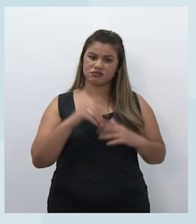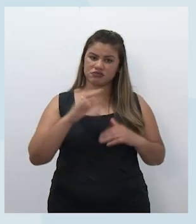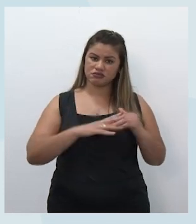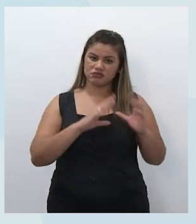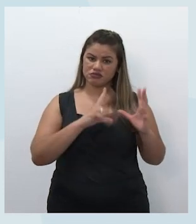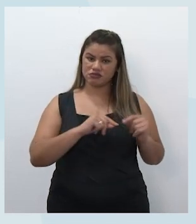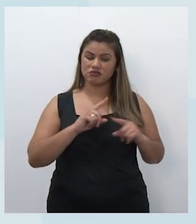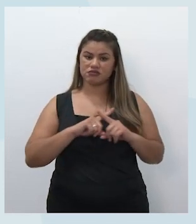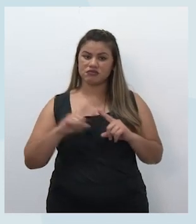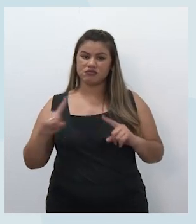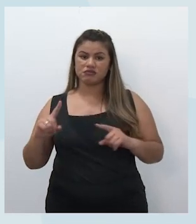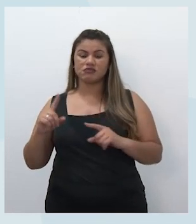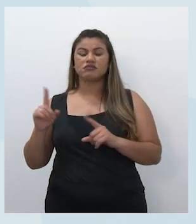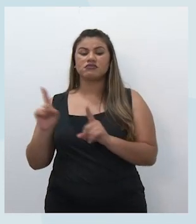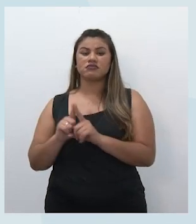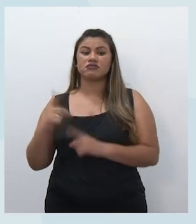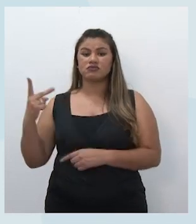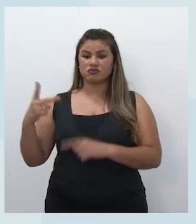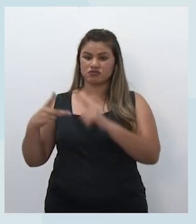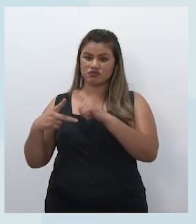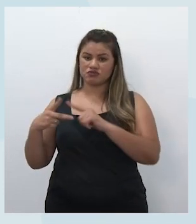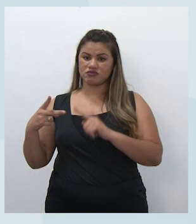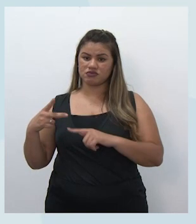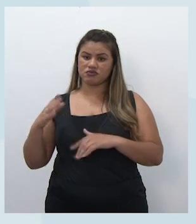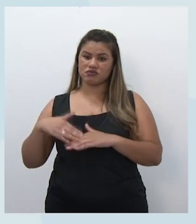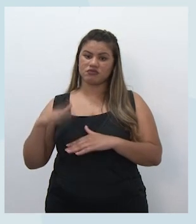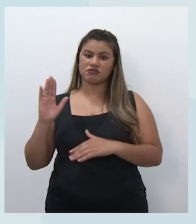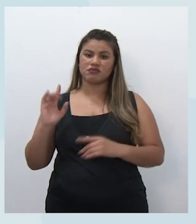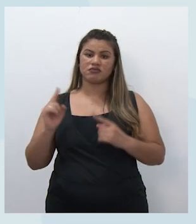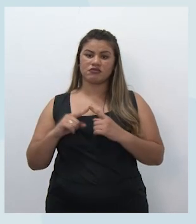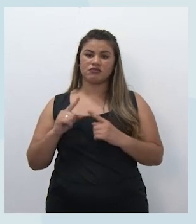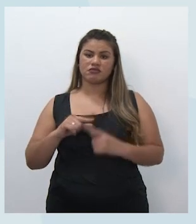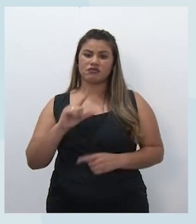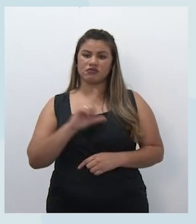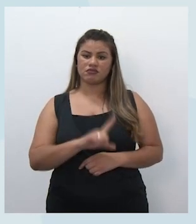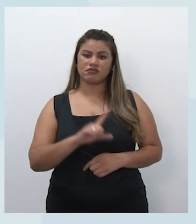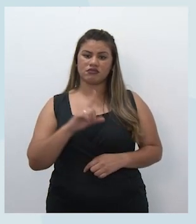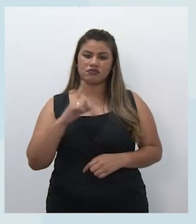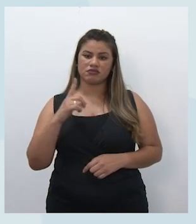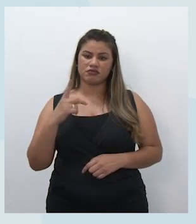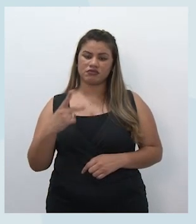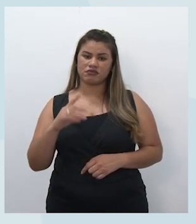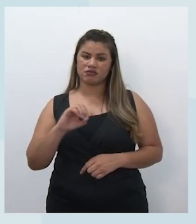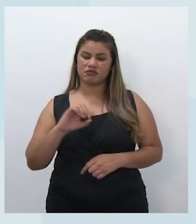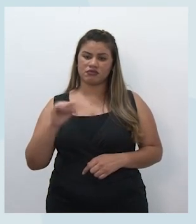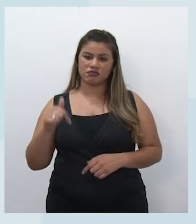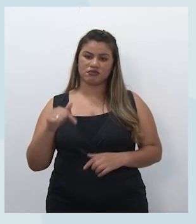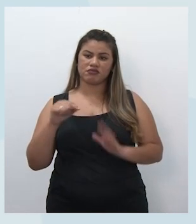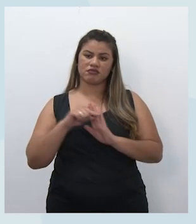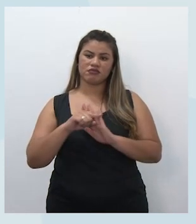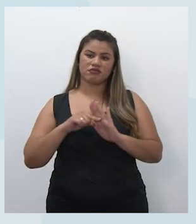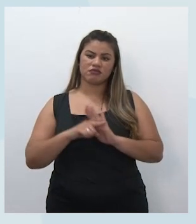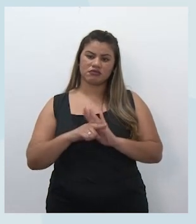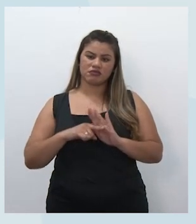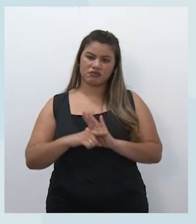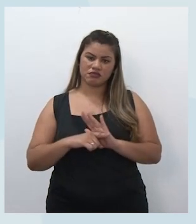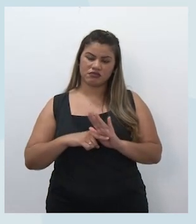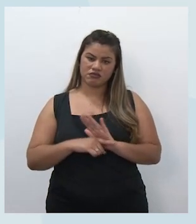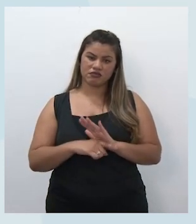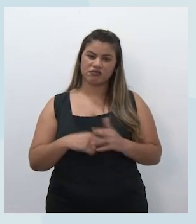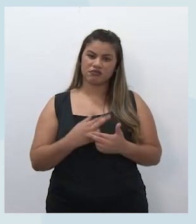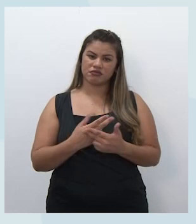duas habilidades, que é essa que está colocada agora com vocês, que é a LP07, que fala de analisar também, traz uma série